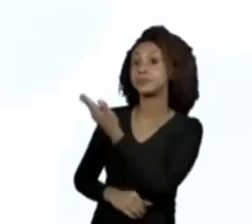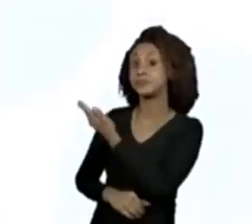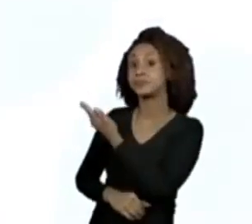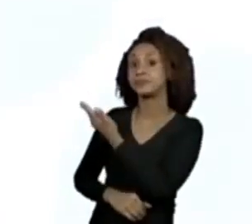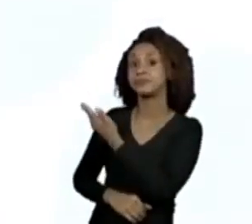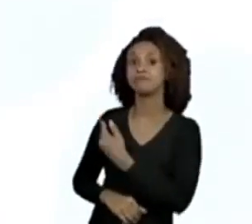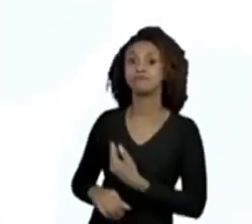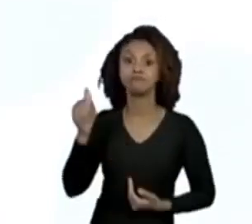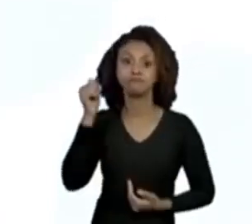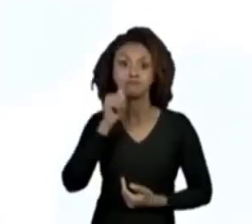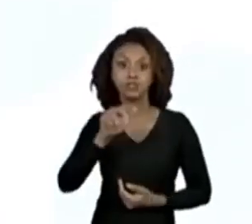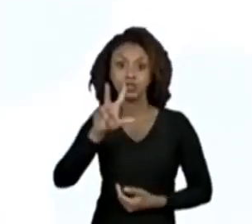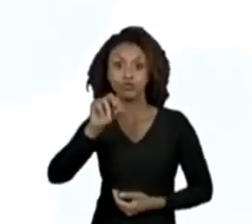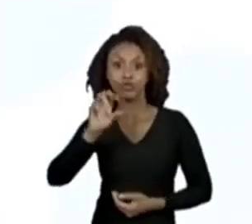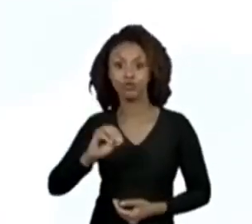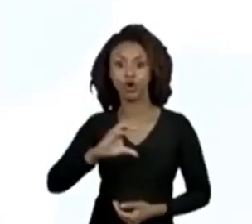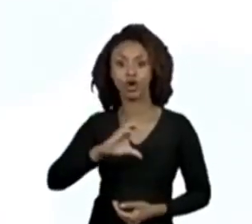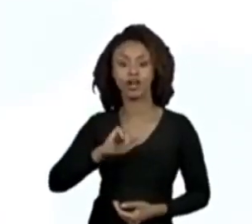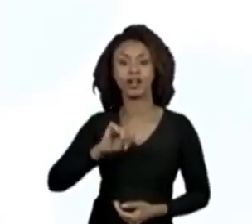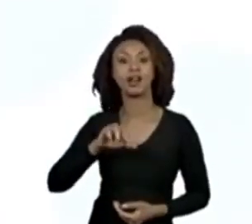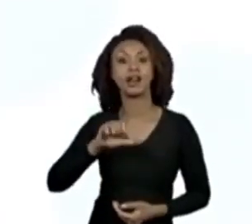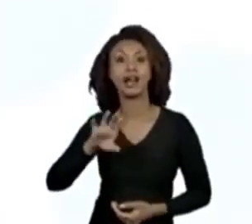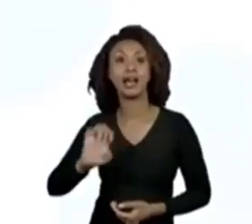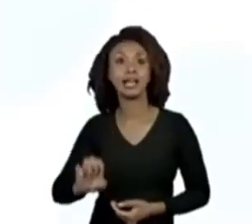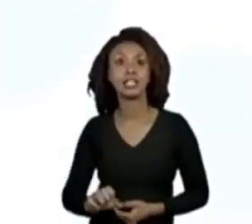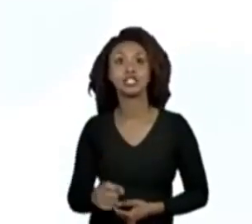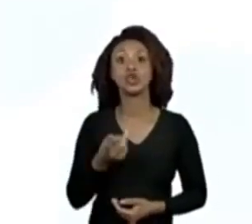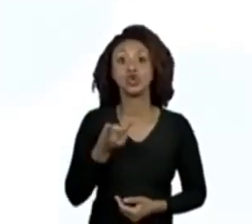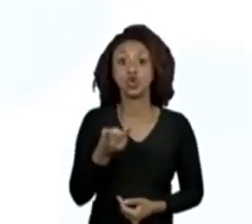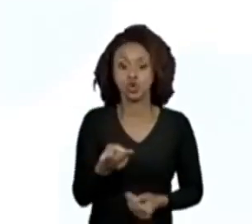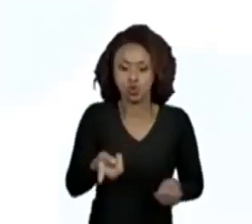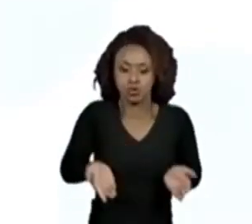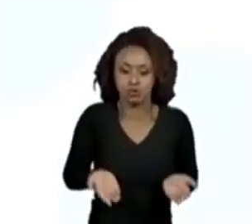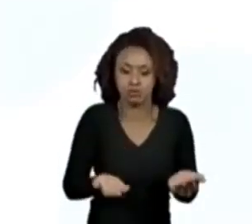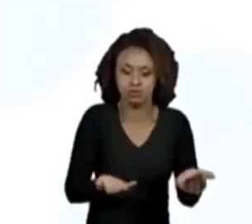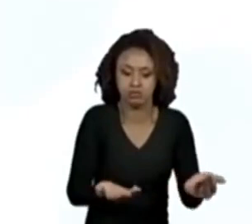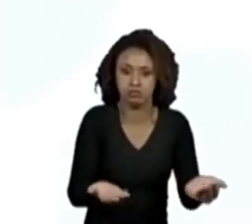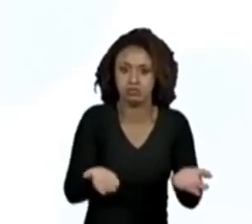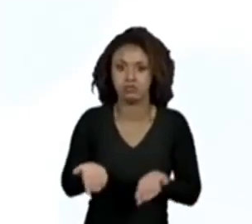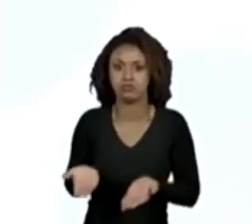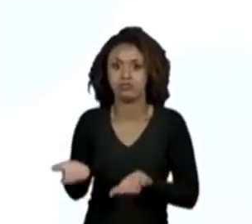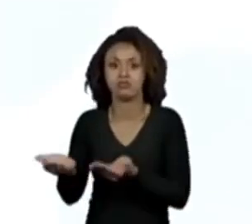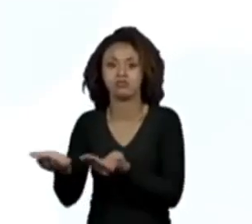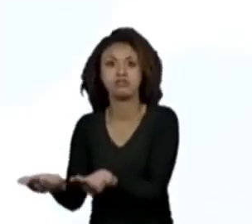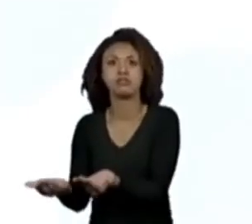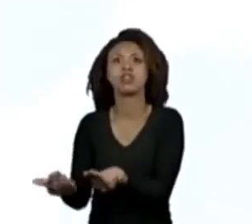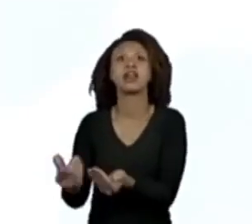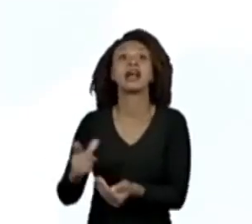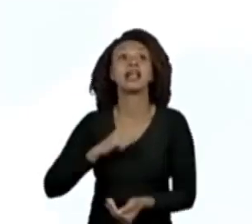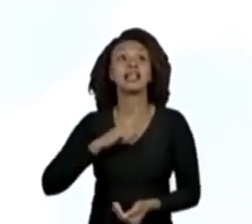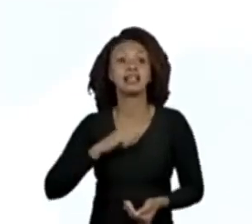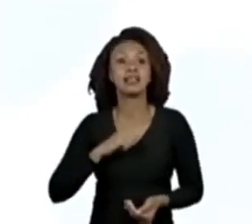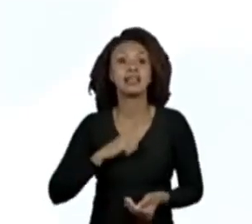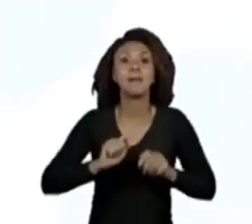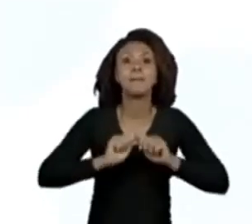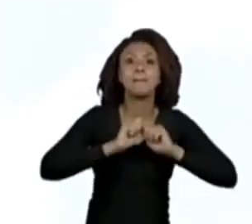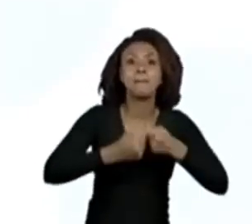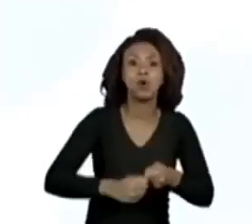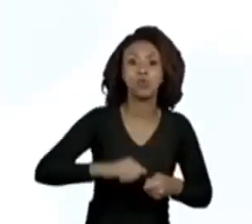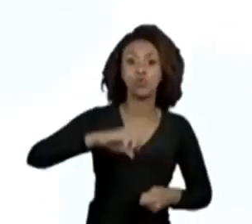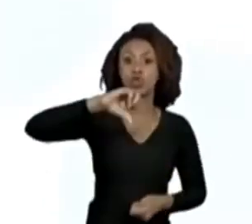dona Clarice preparou duas assadeiras para o lanche da tarde, com 9 pães em cada